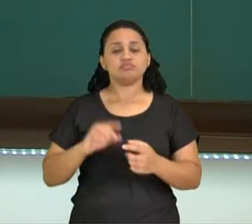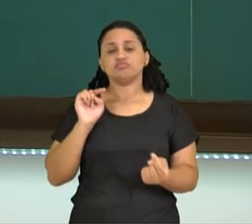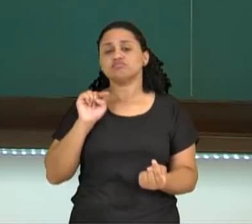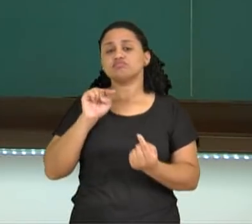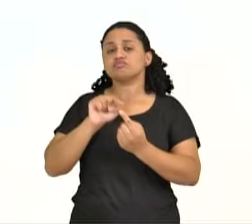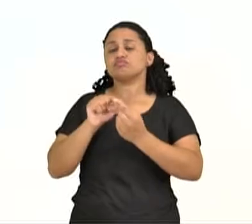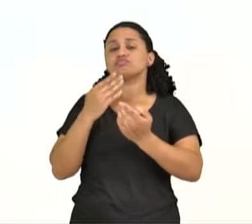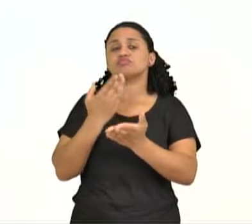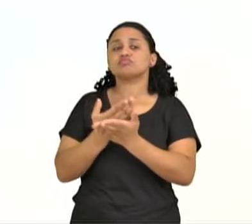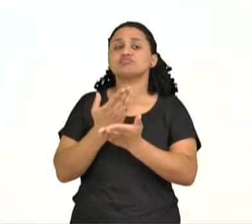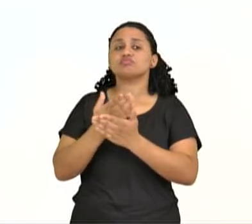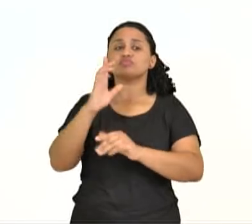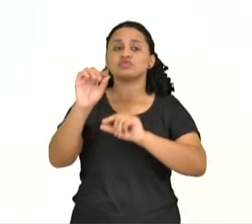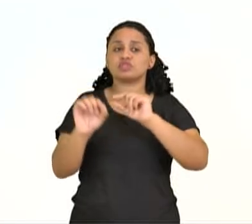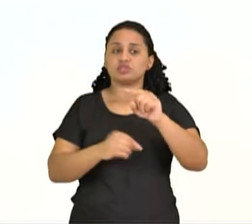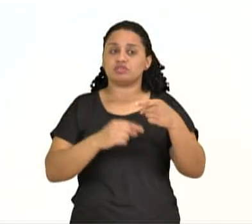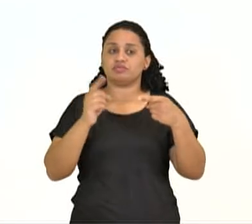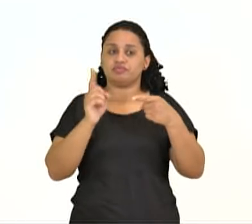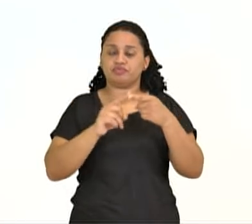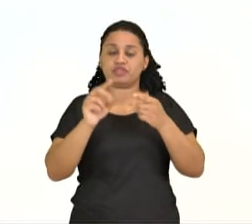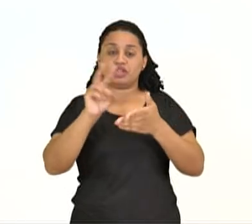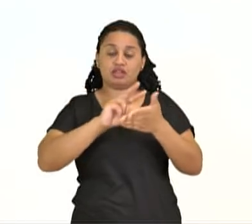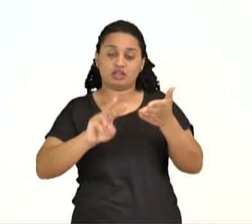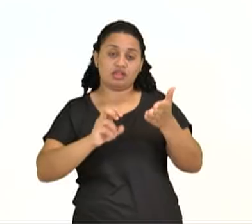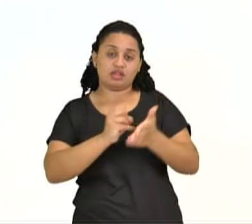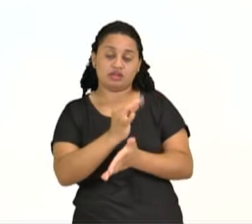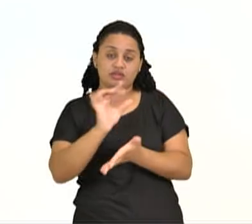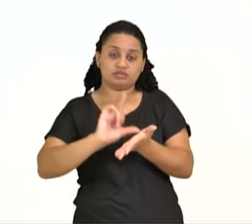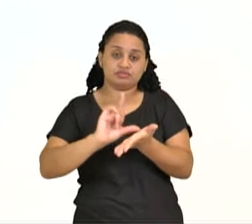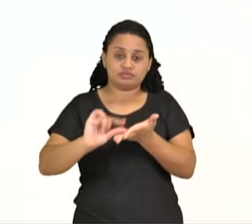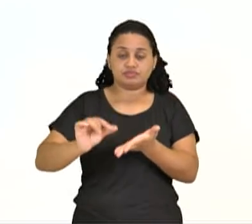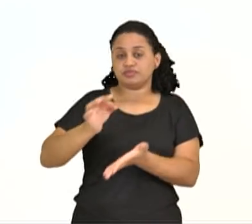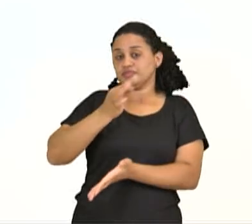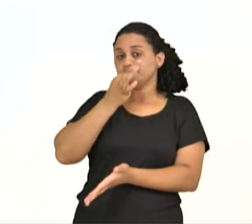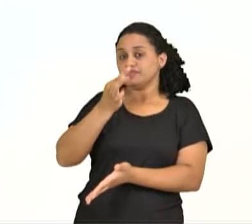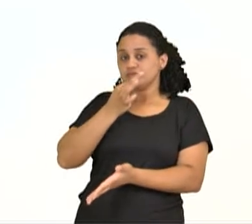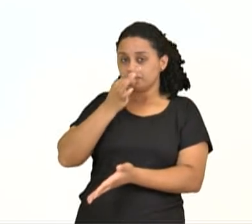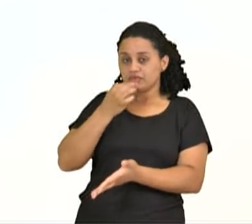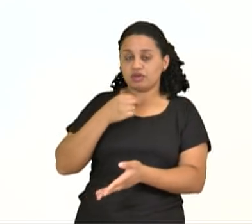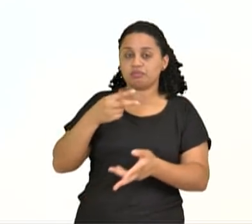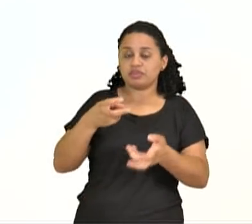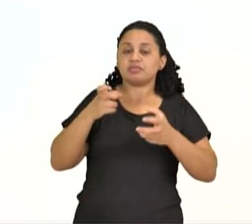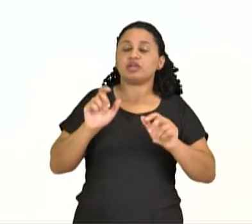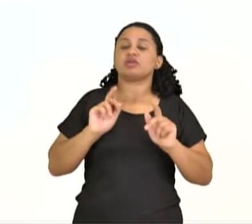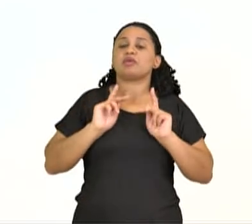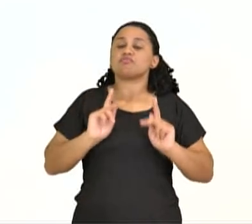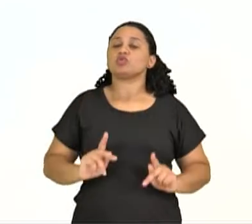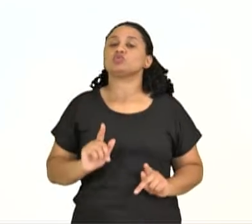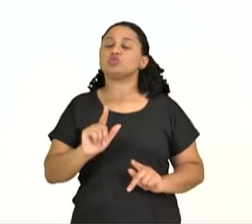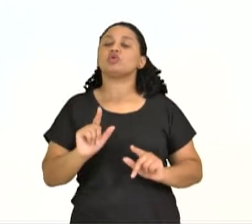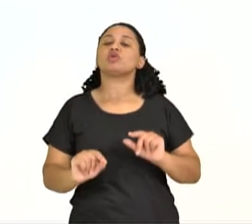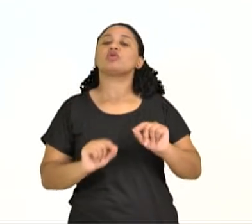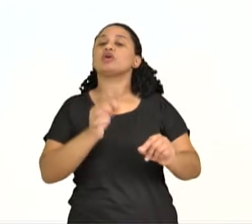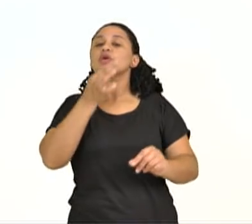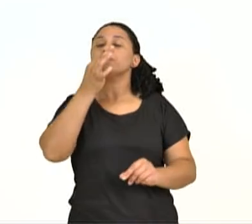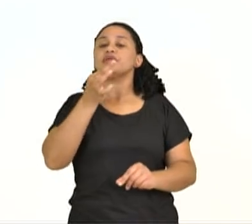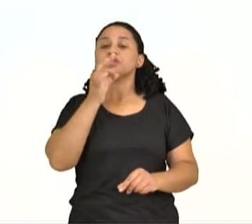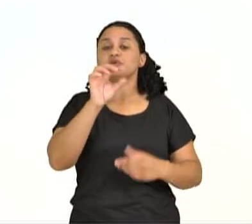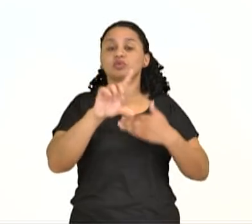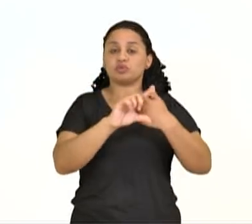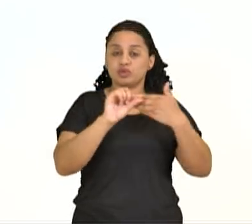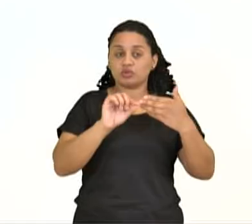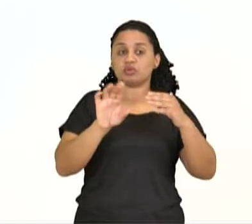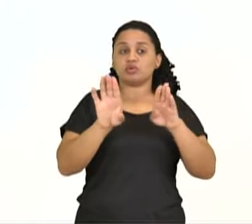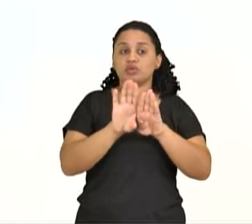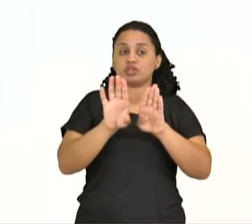Objetivos desta aula: ler artigos de opinião, identificando o posicionamento do autor e os argumentos